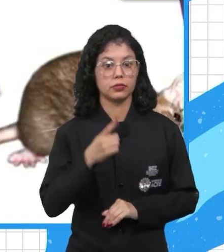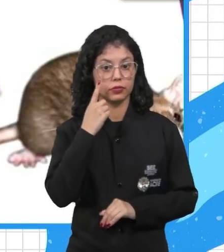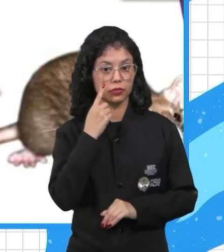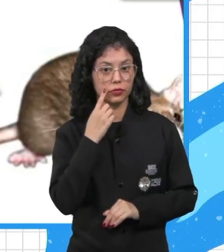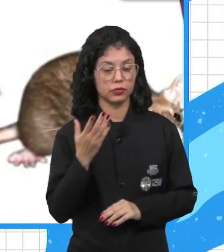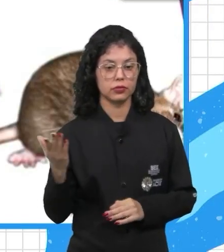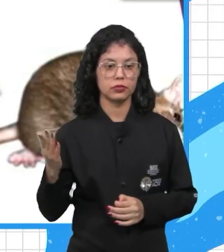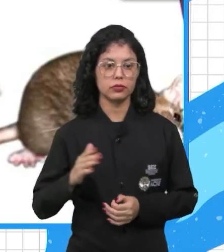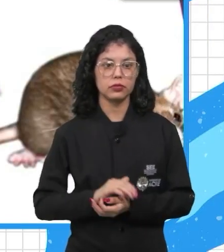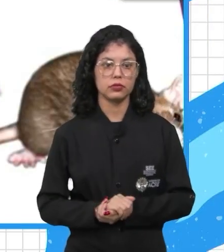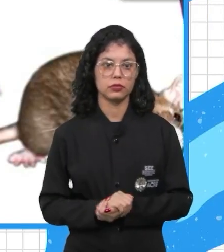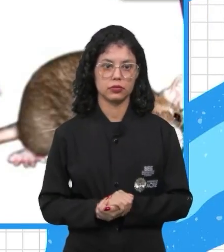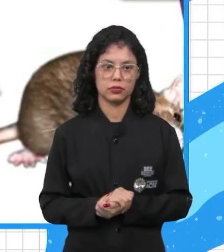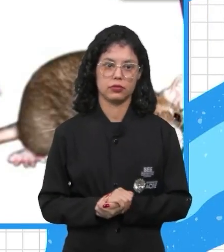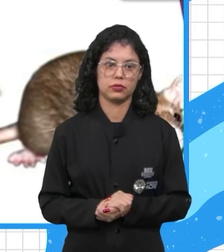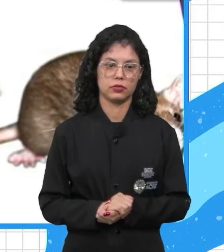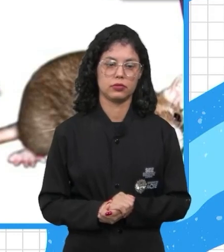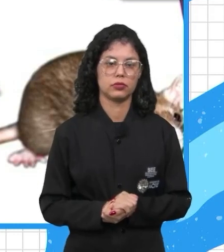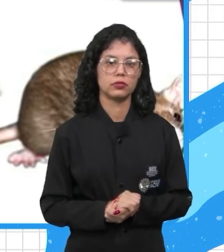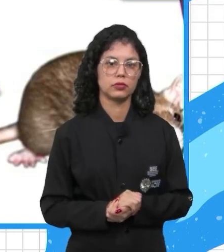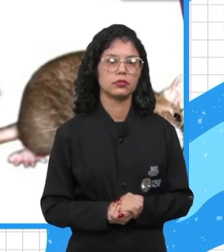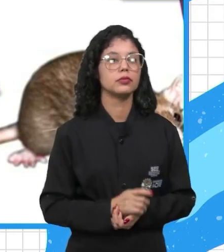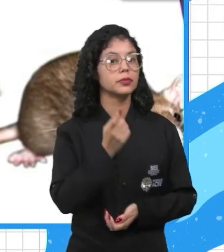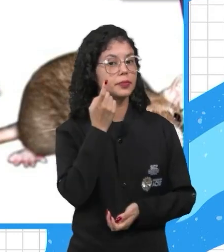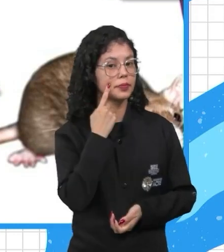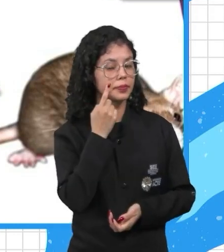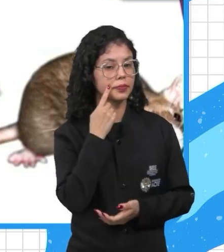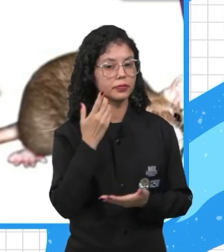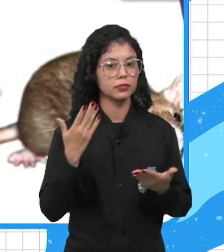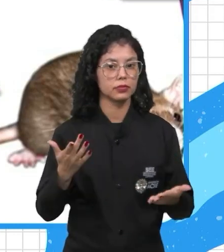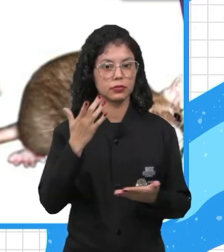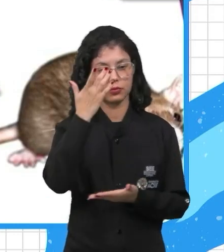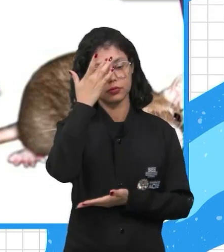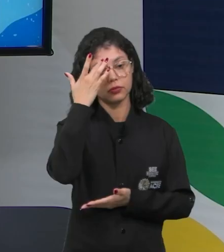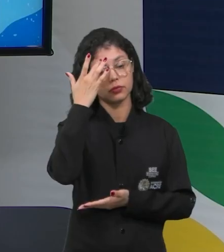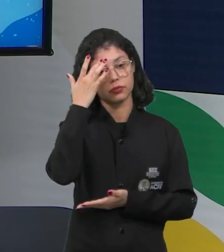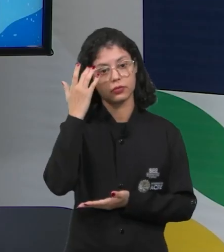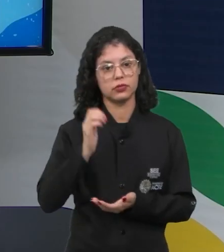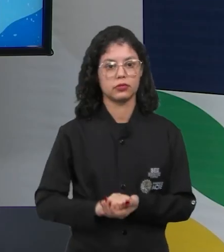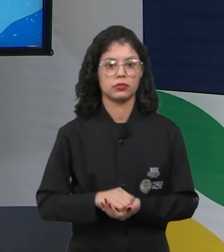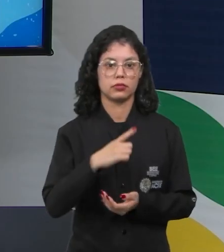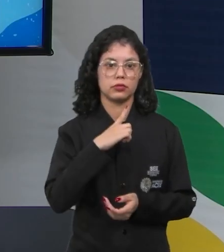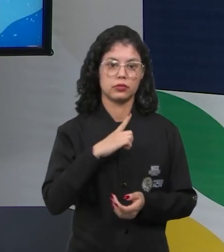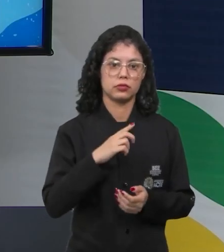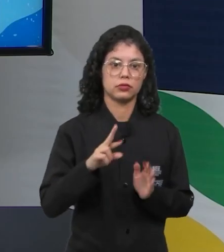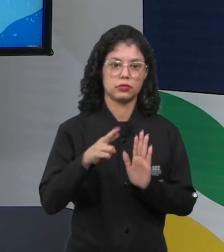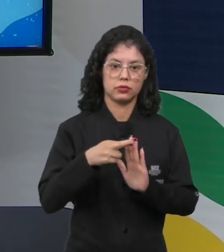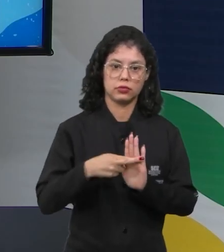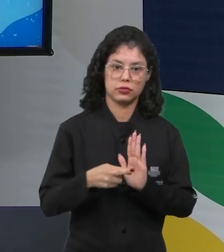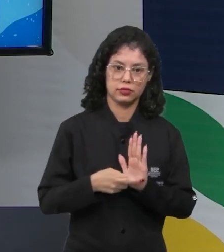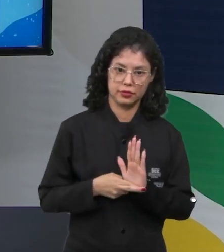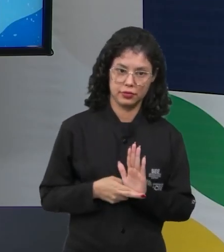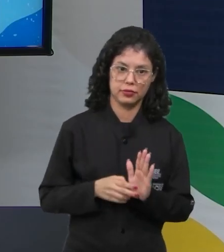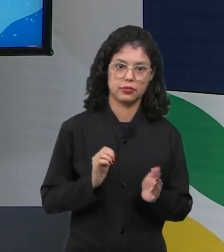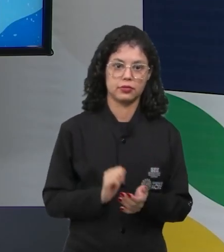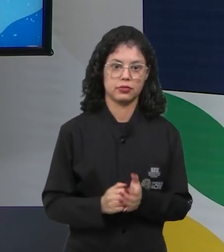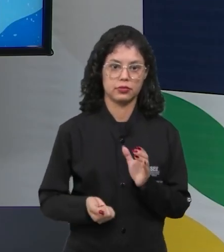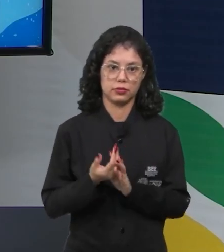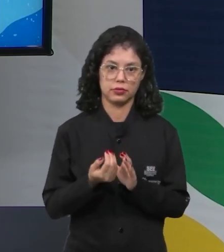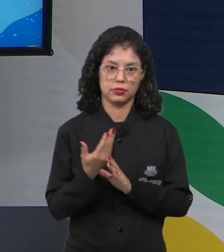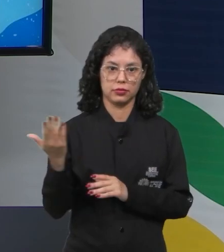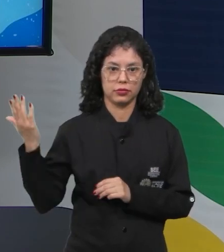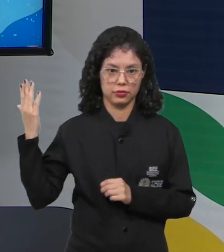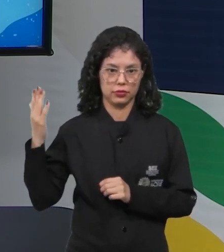aqui como que funcionava essa questão da biogênese, gente. Então, na biogênese, eles tinham ali uma receitinha para criar ratos. Ó,